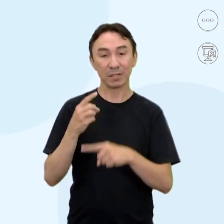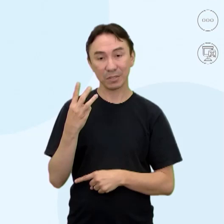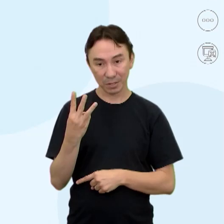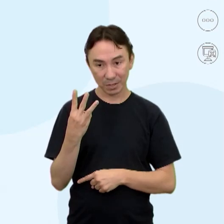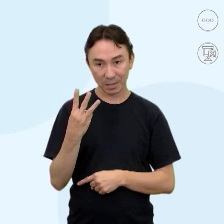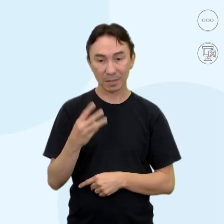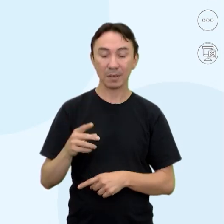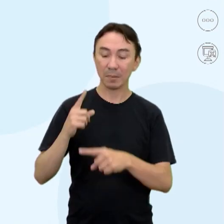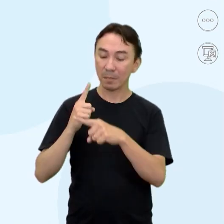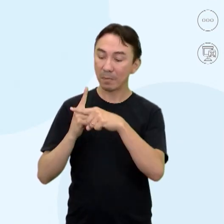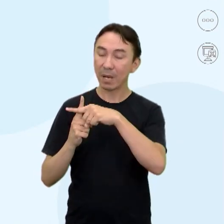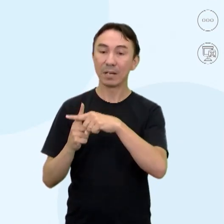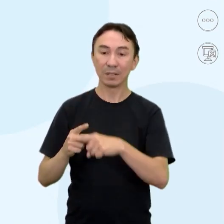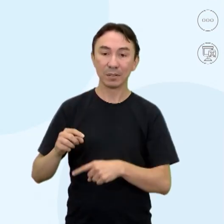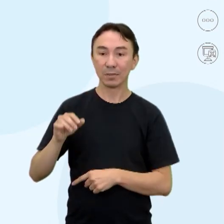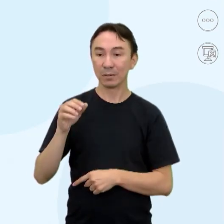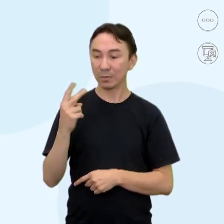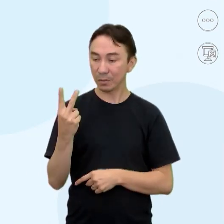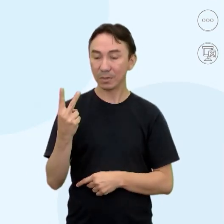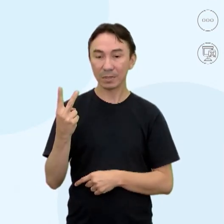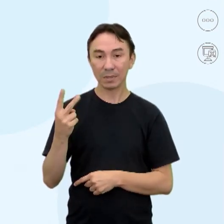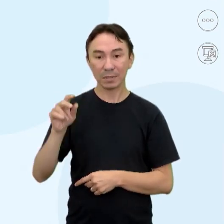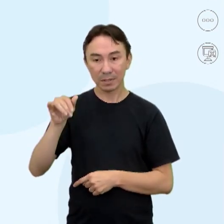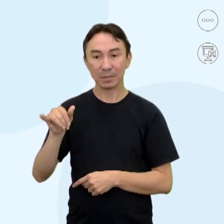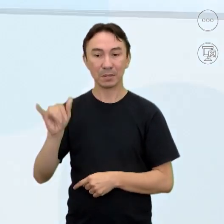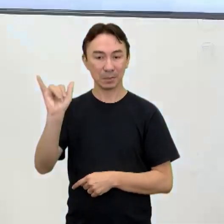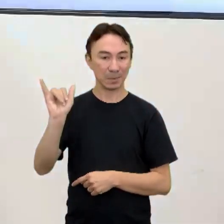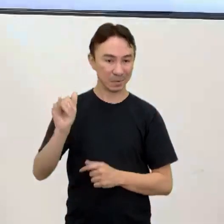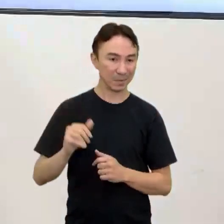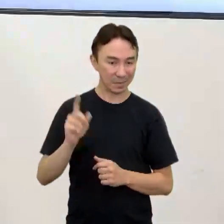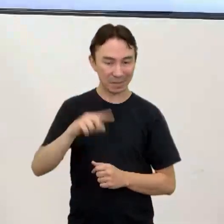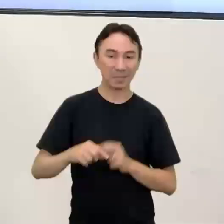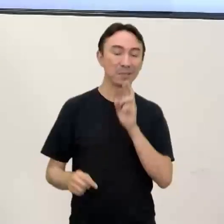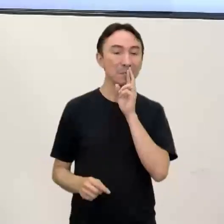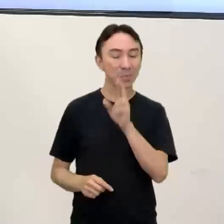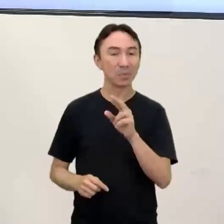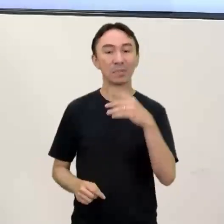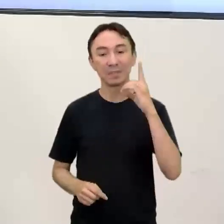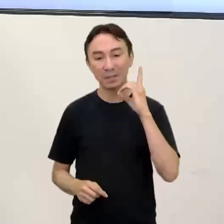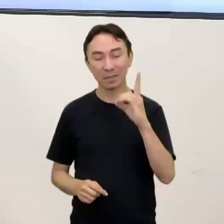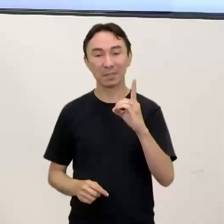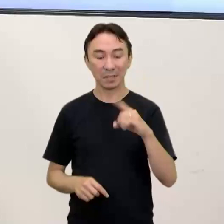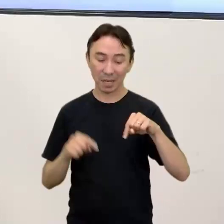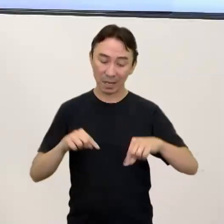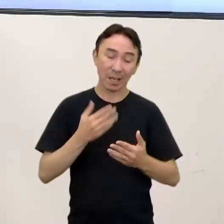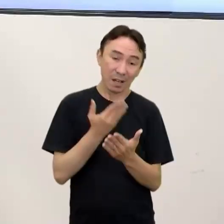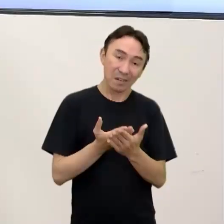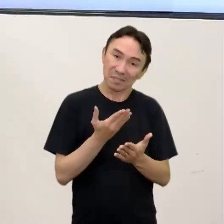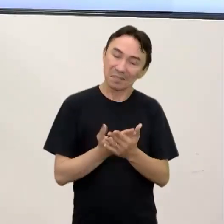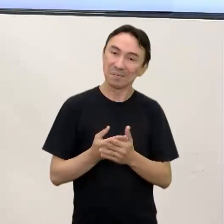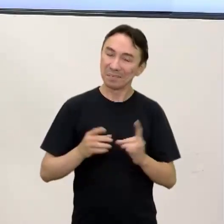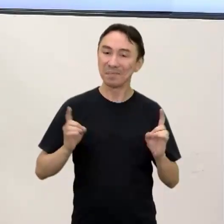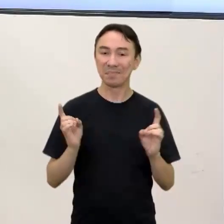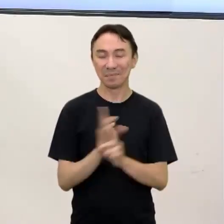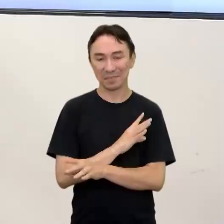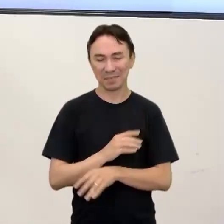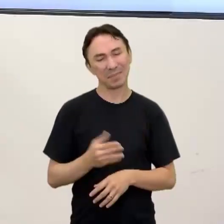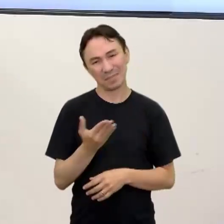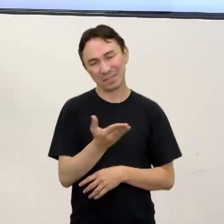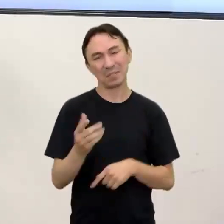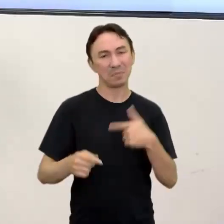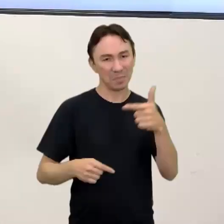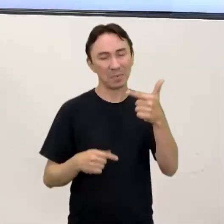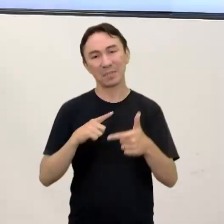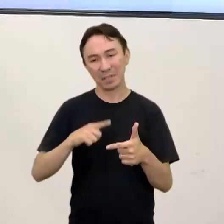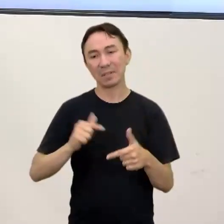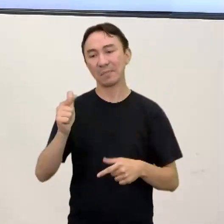mais 2y, chegando aí na resposta da letra D. Pessoal, é isso aí, então, acabou a nossa aula. Vocês vão ter mais